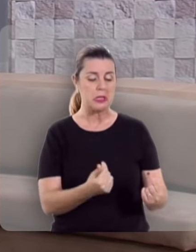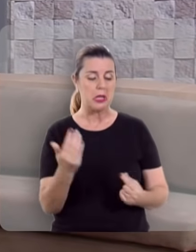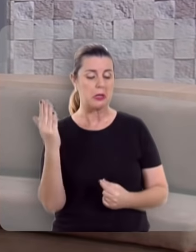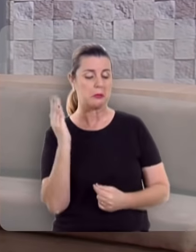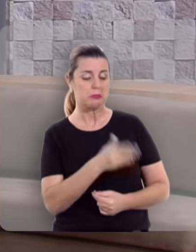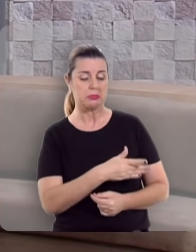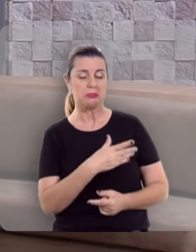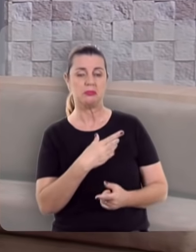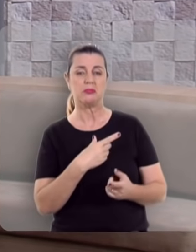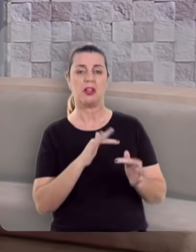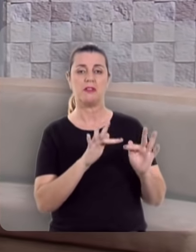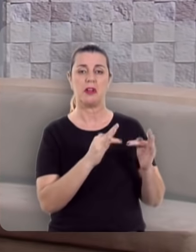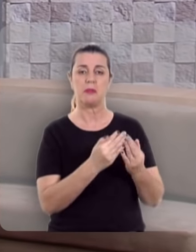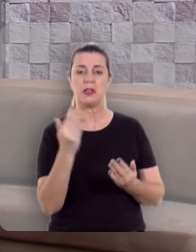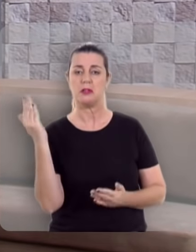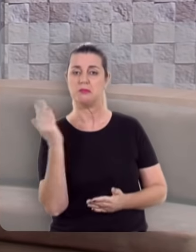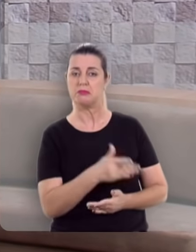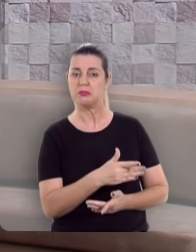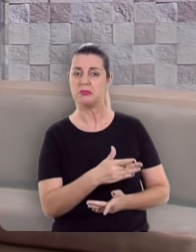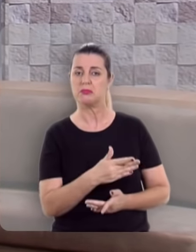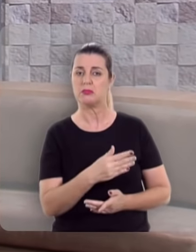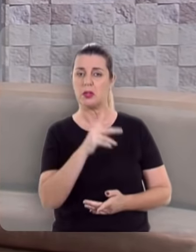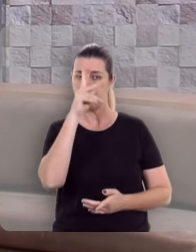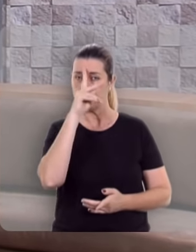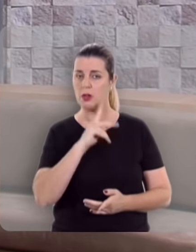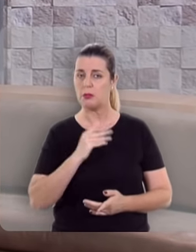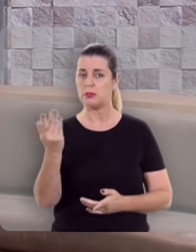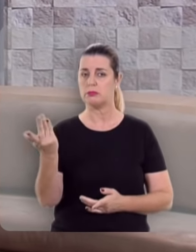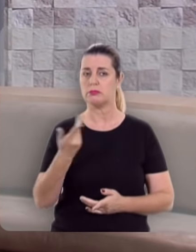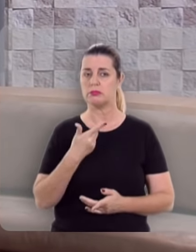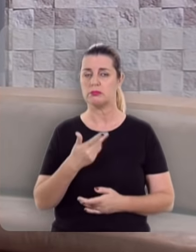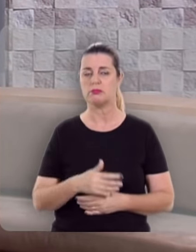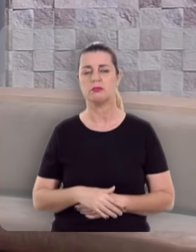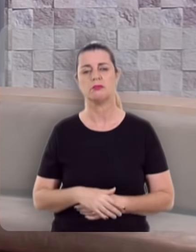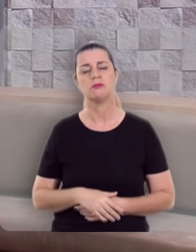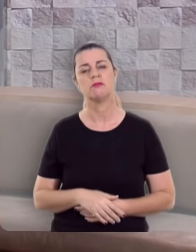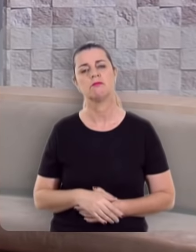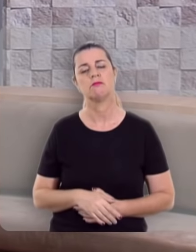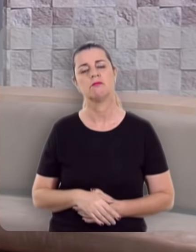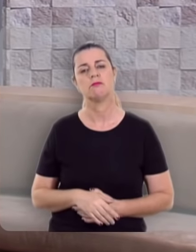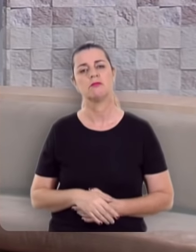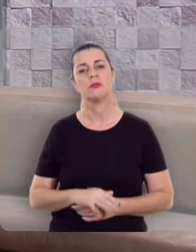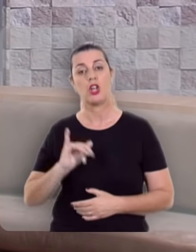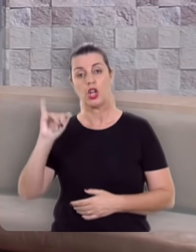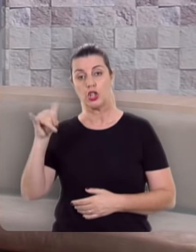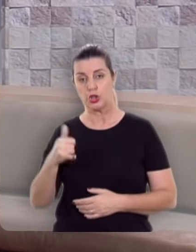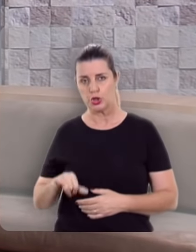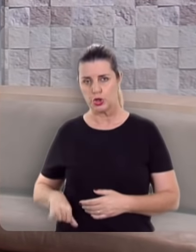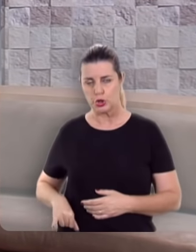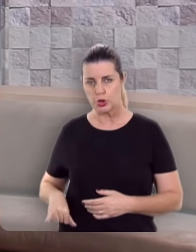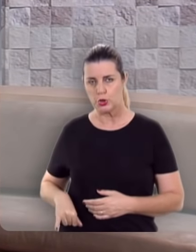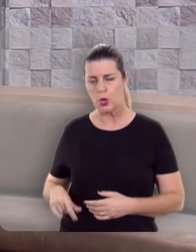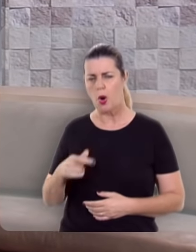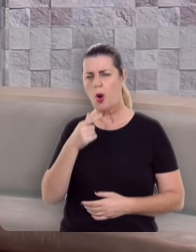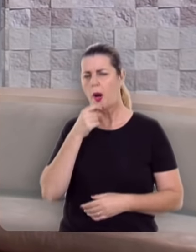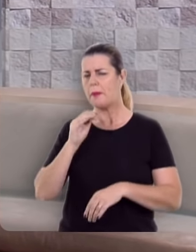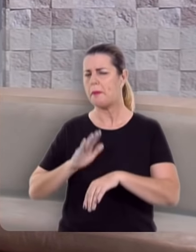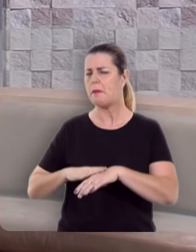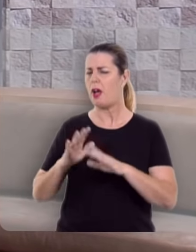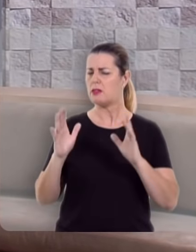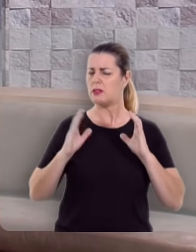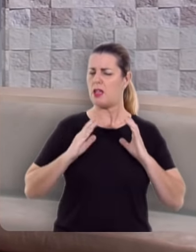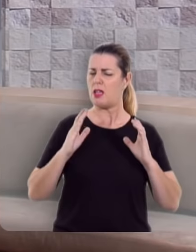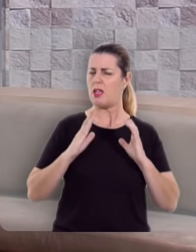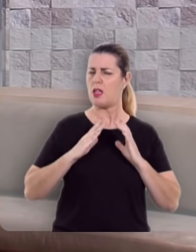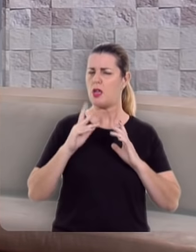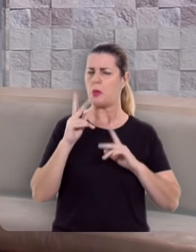servir para a história da humanidade, como um exemplo clássico de alguém que ama mais a